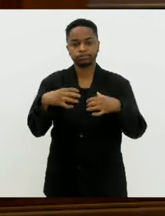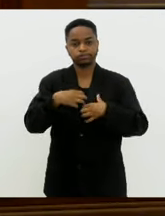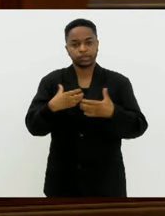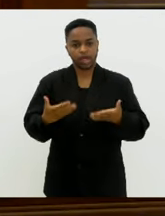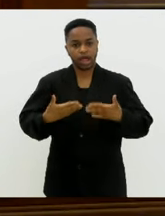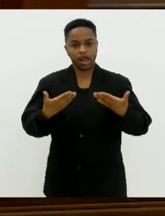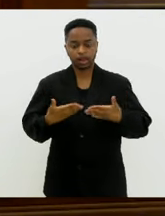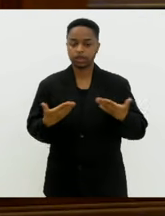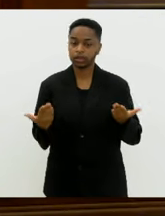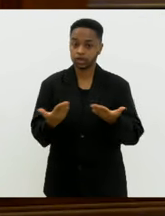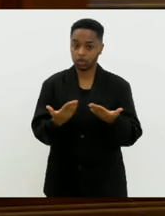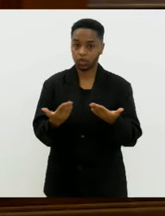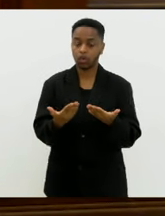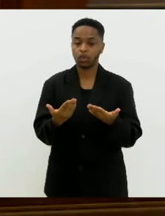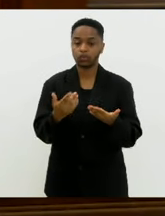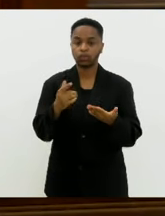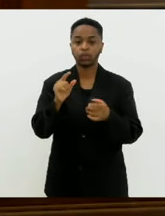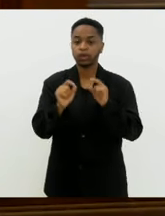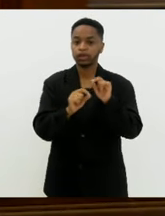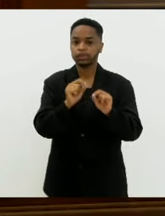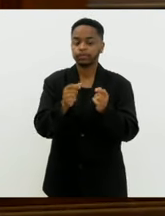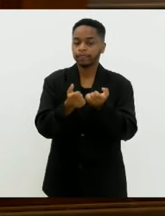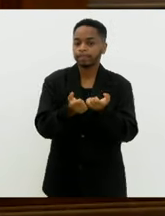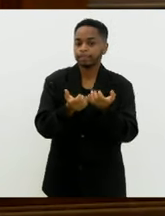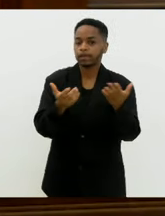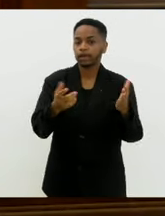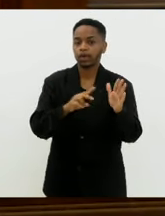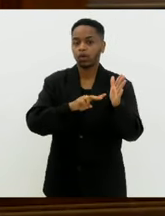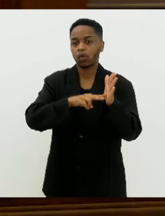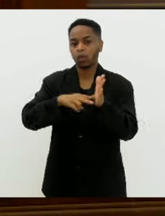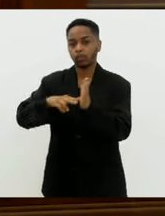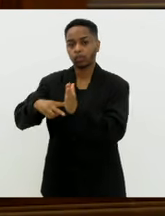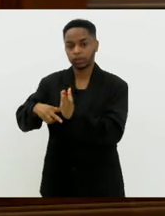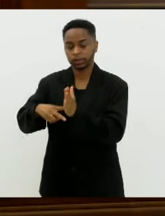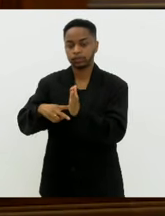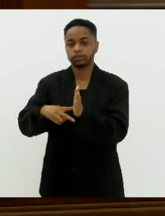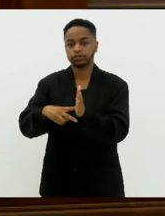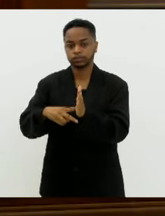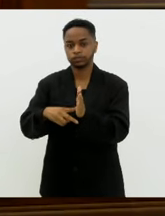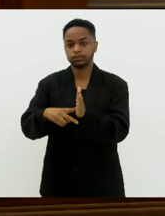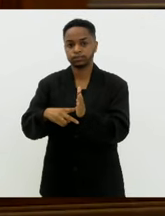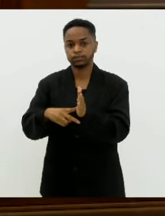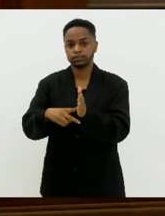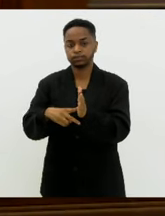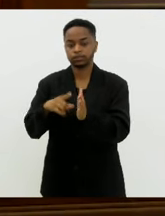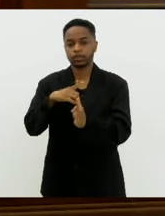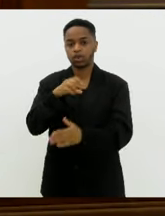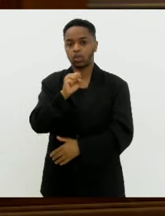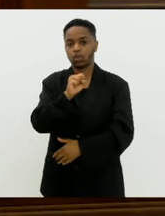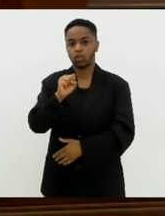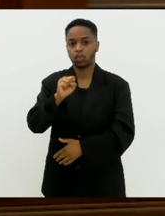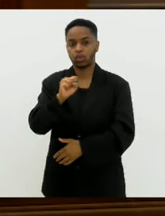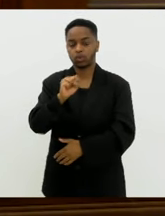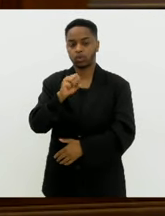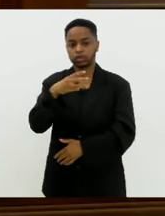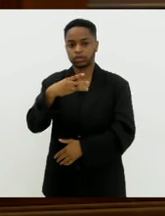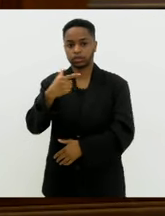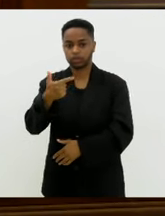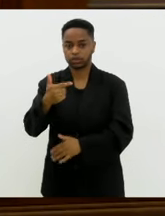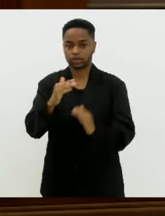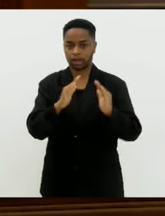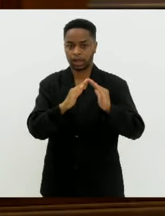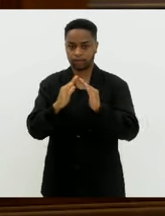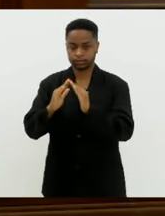Tandy, que é a entrega desse conjunto habitacional de 832 unidades. E